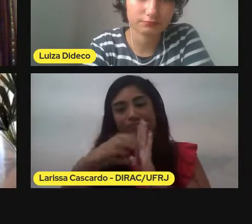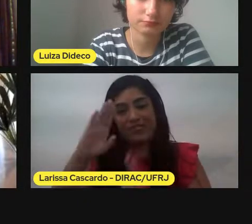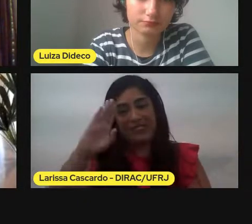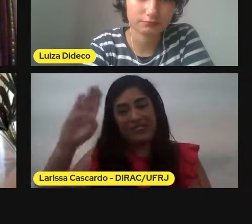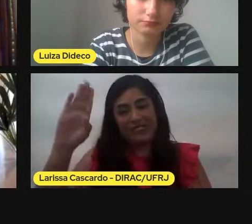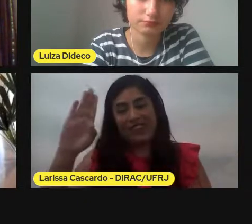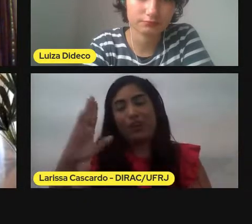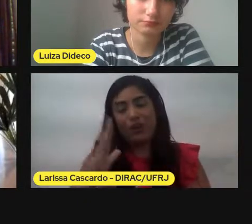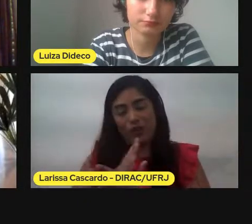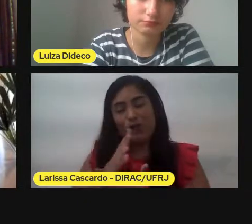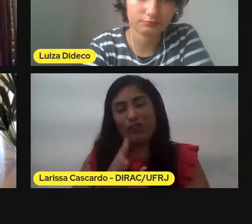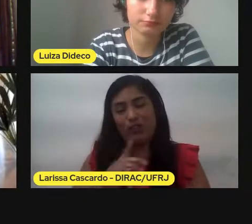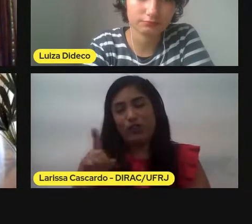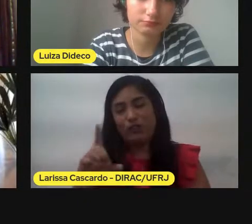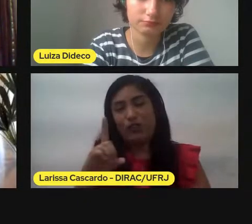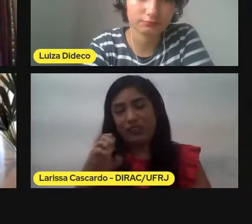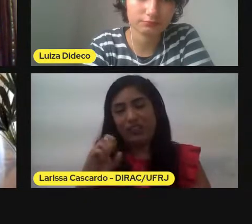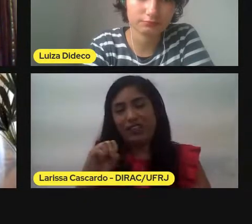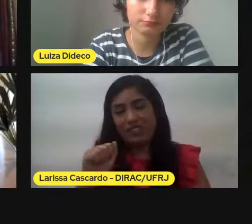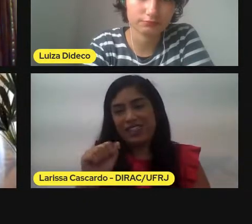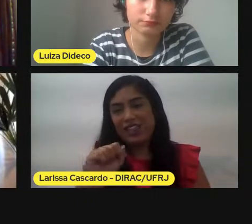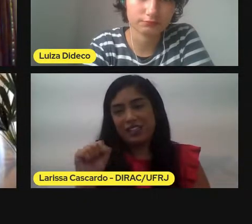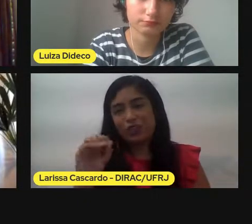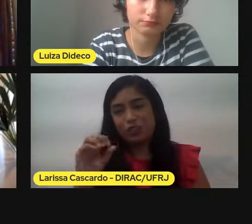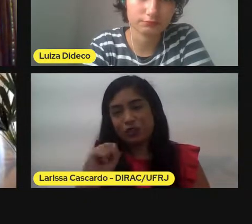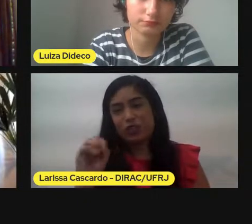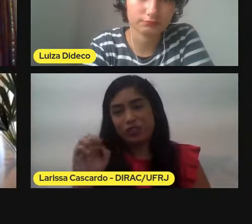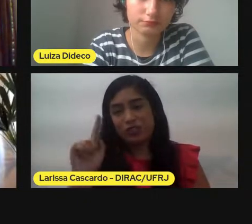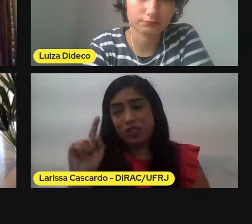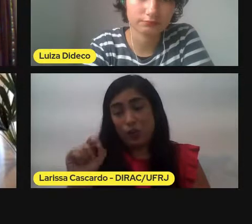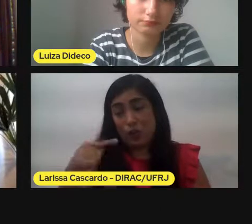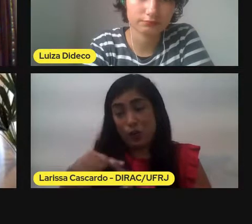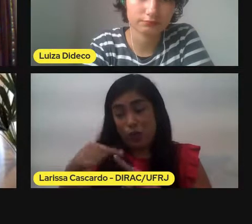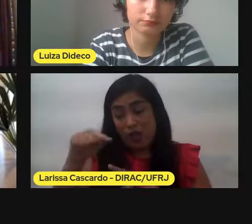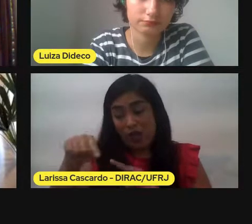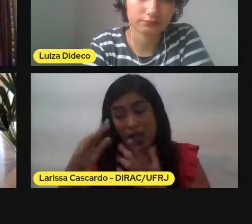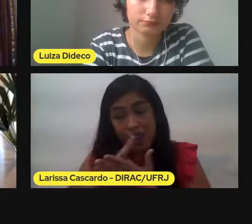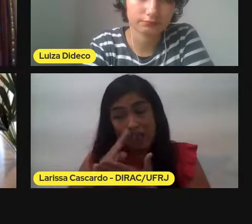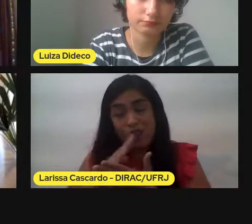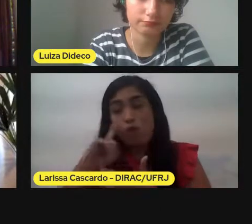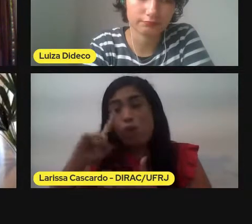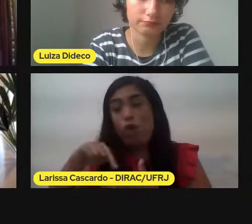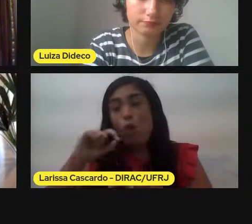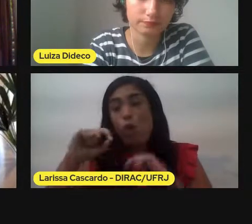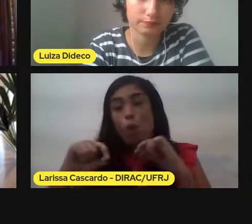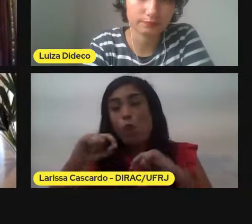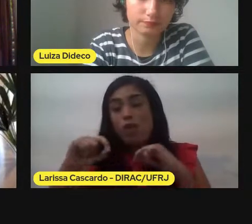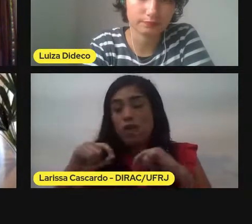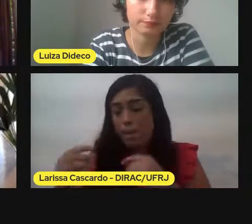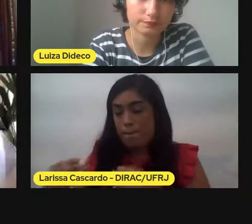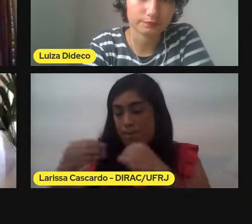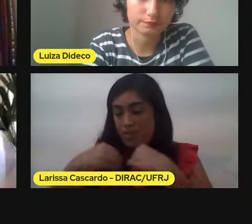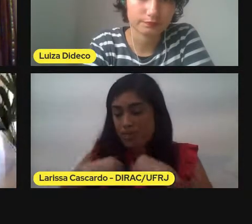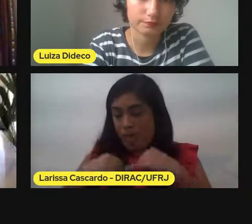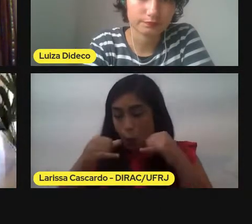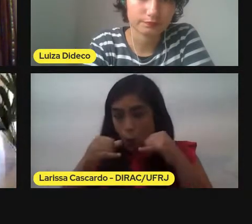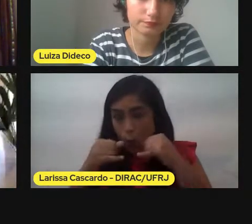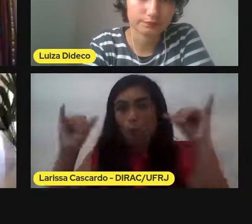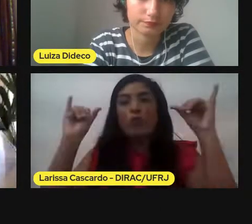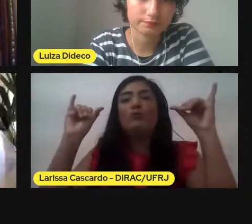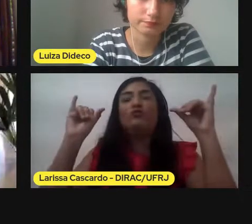O desassossego é o movimento, é o motor, é a